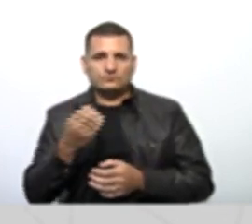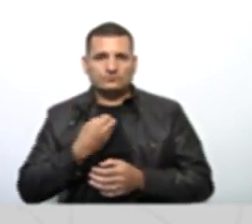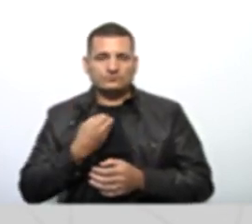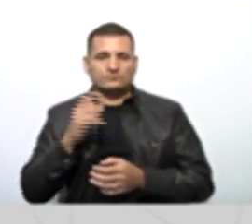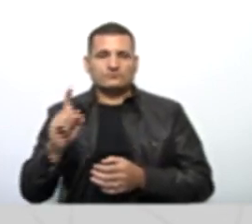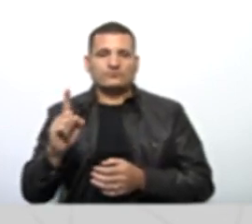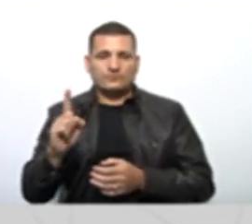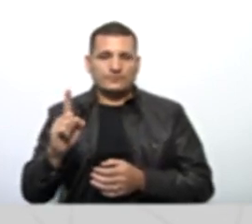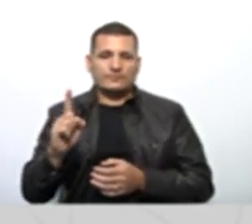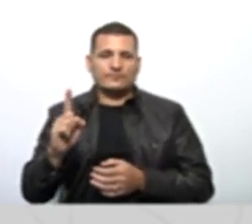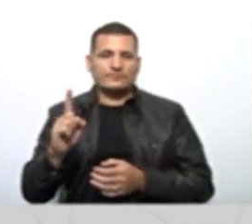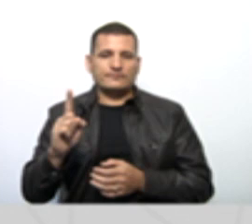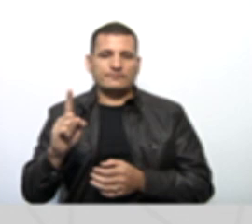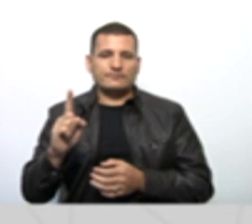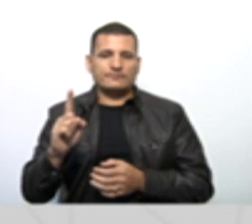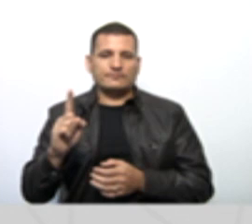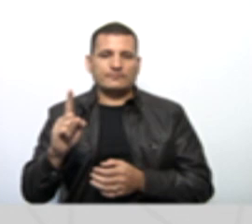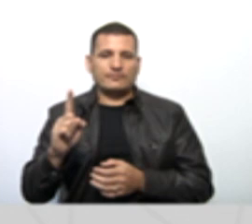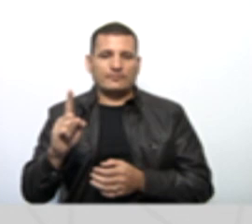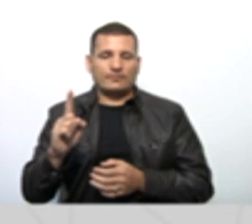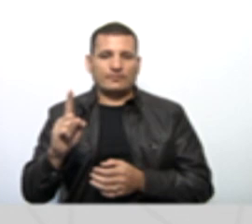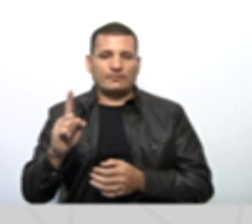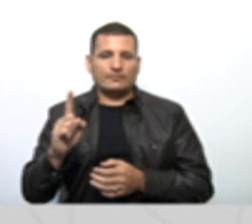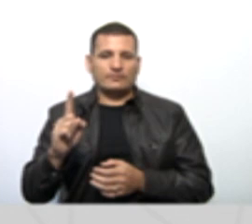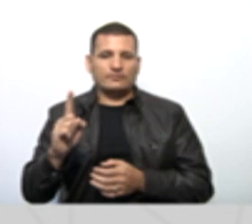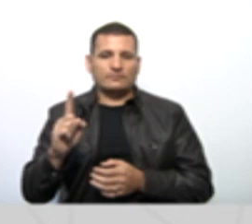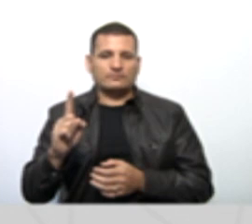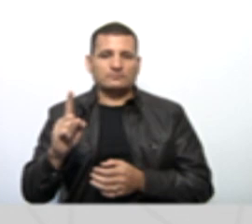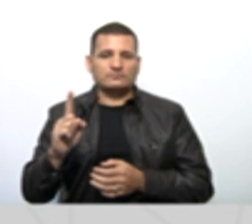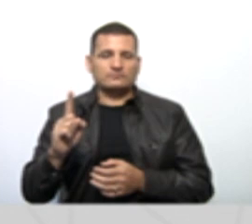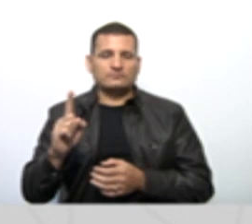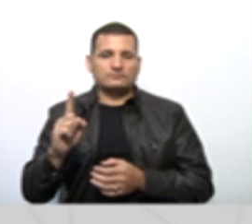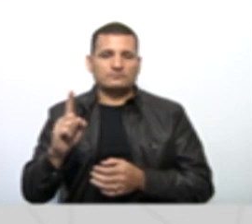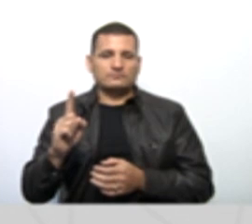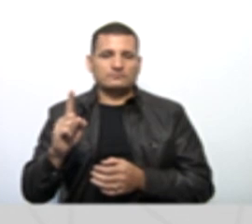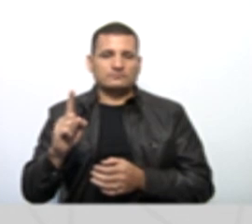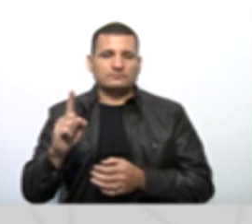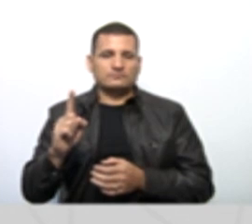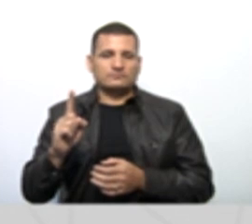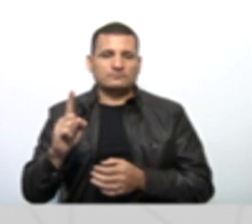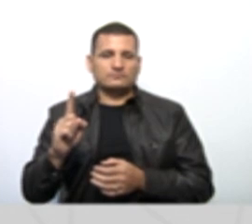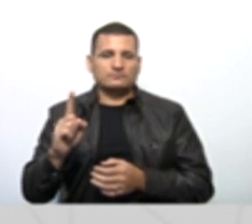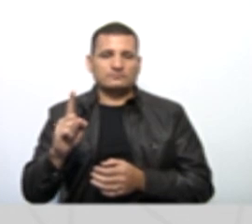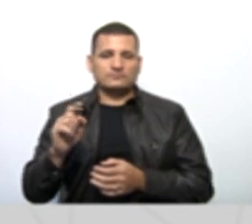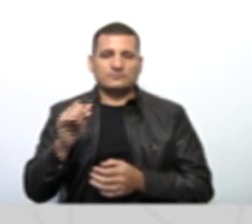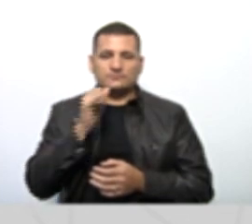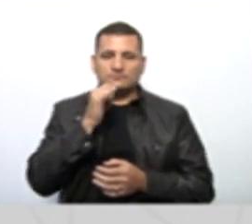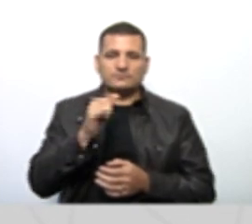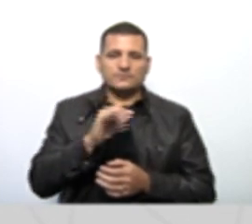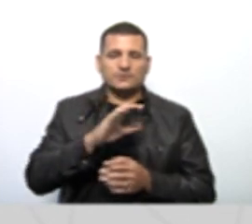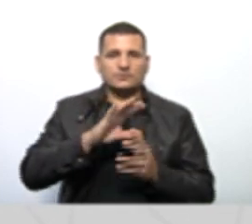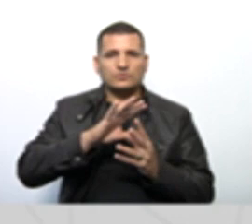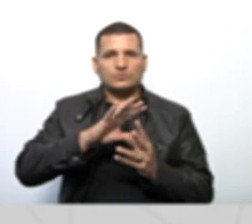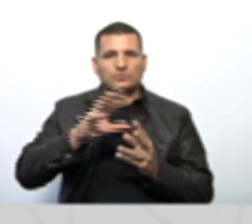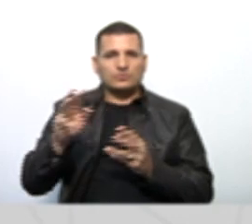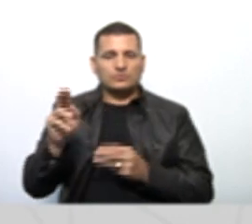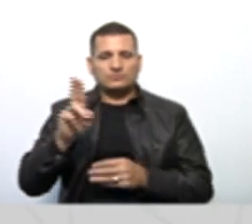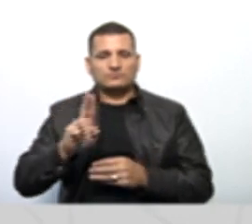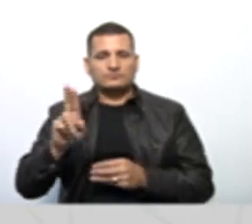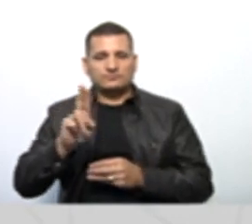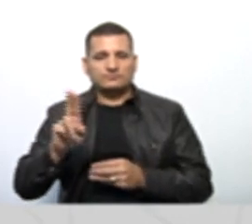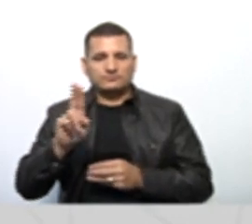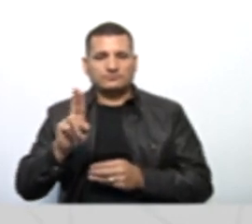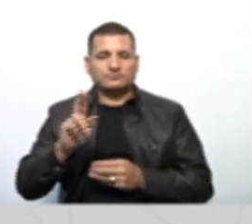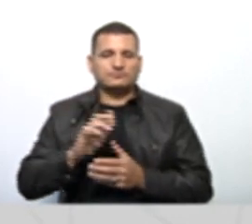valor que o bit representa certo então se eu utilizar todos os limites não estou vendo aqui eu coloquei um